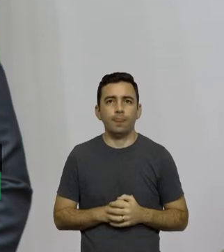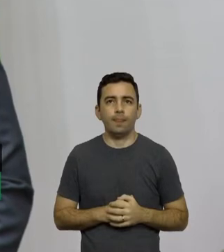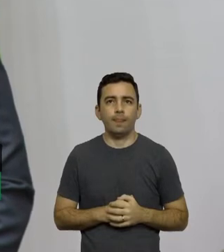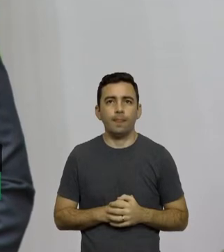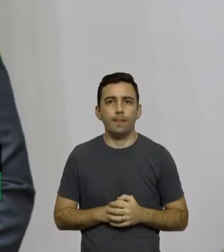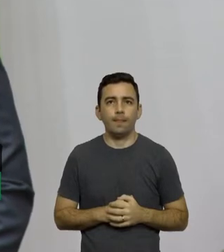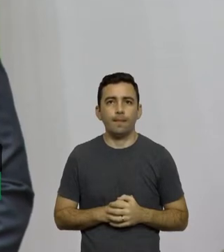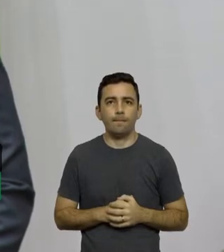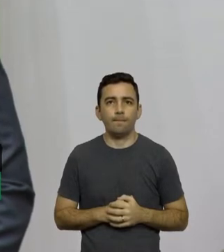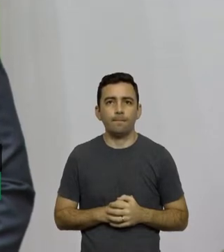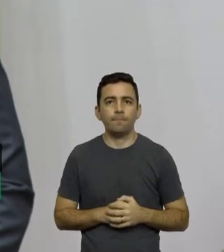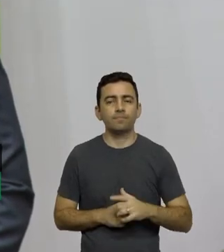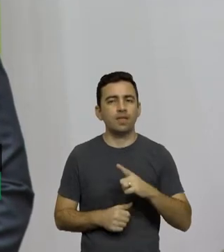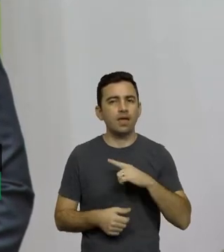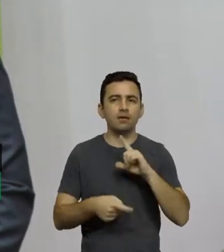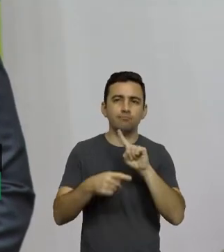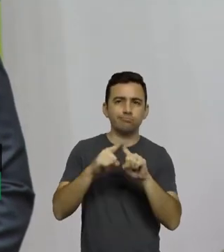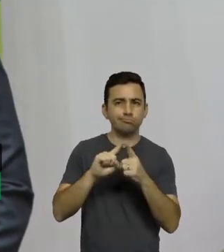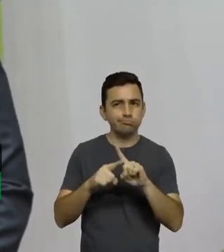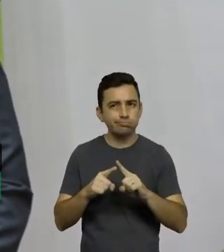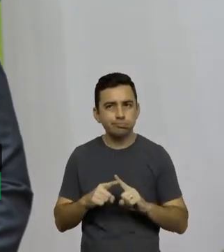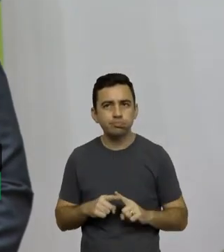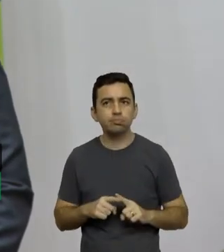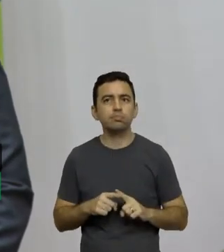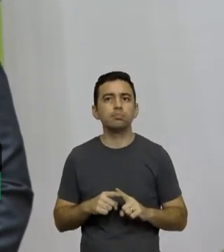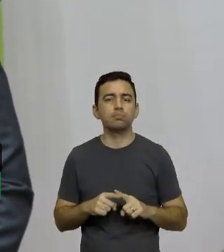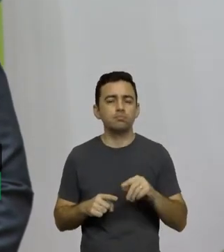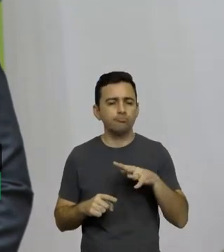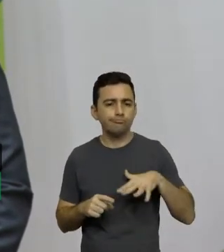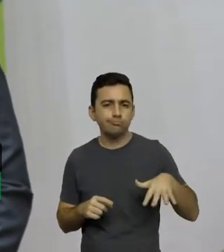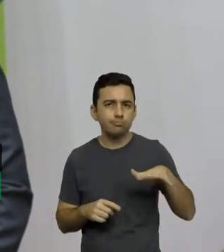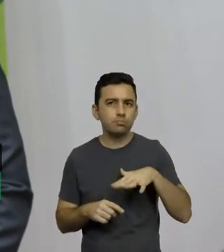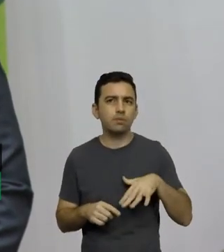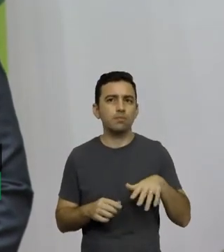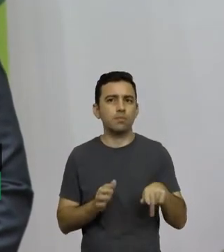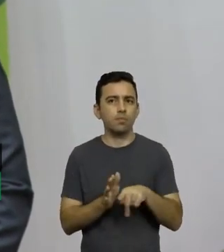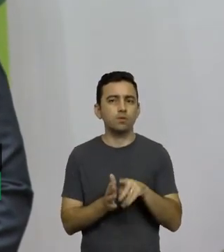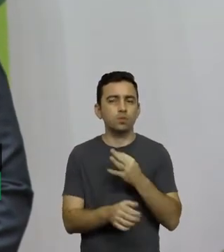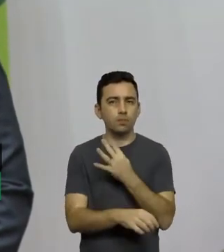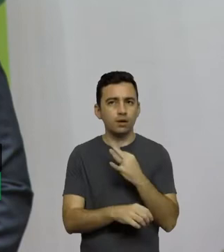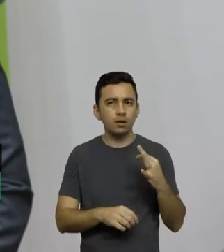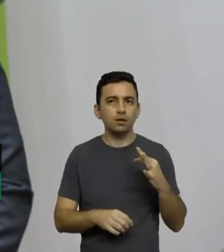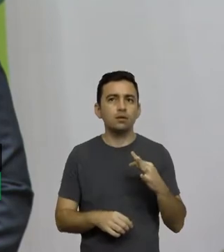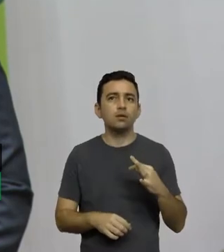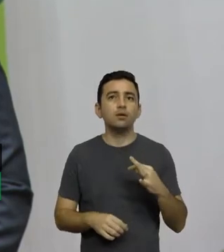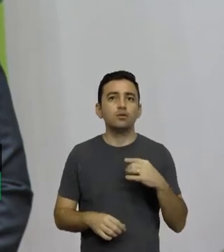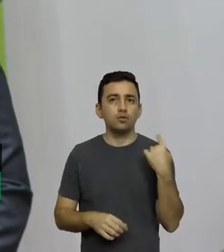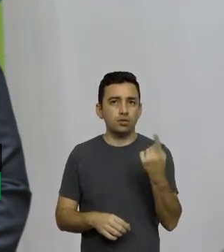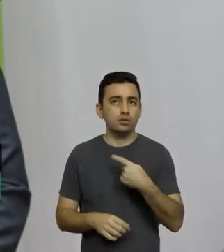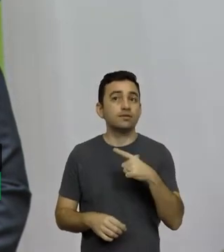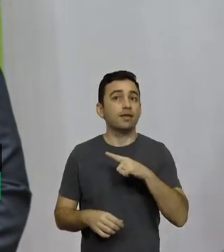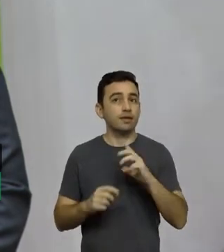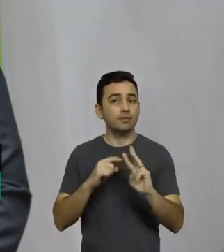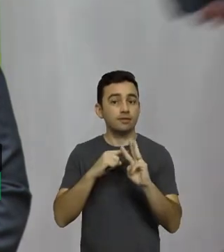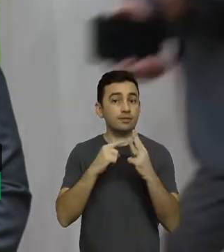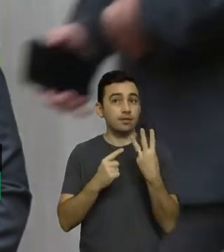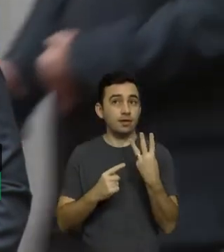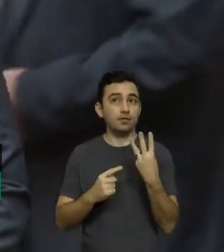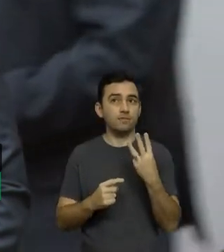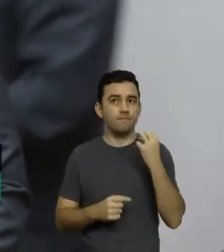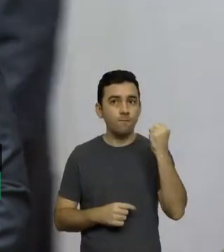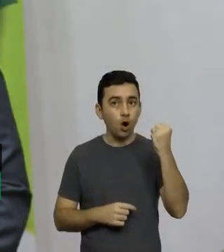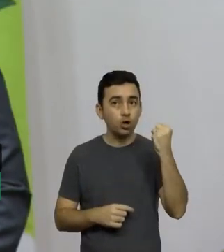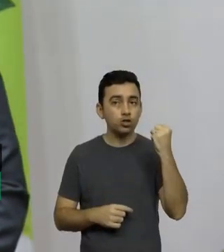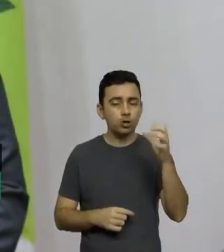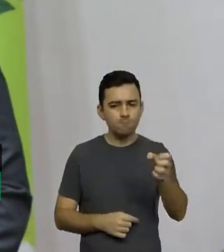Salvo as articulações feitas pela República de Tubarão, nós contamos com três grandes potências que te colocaram